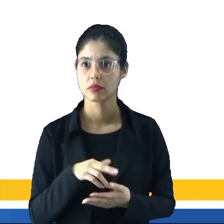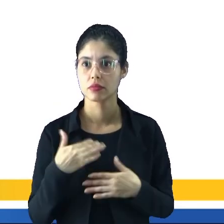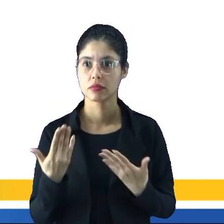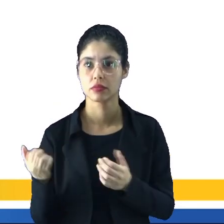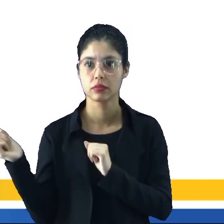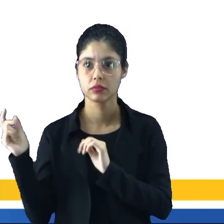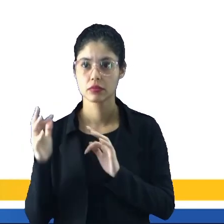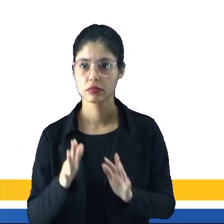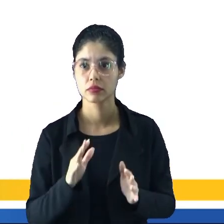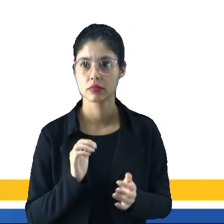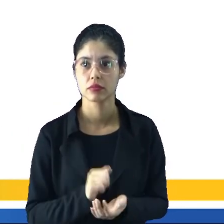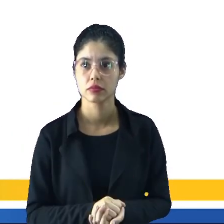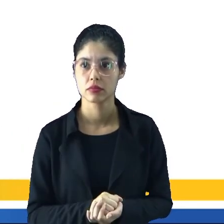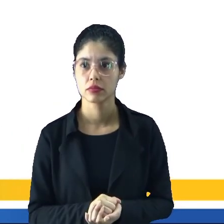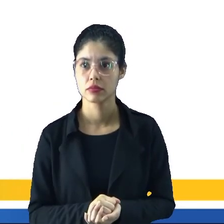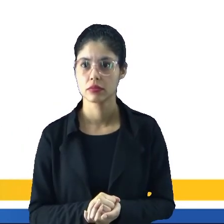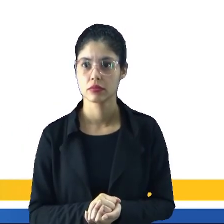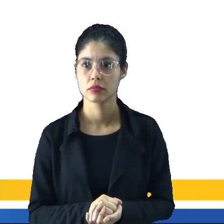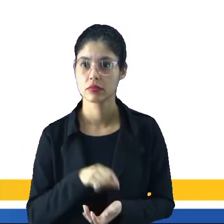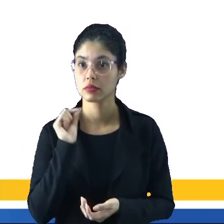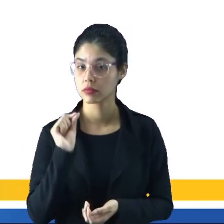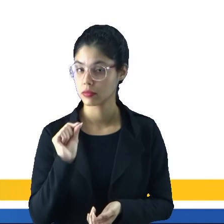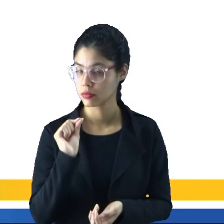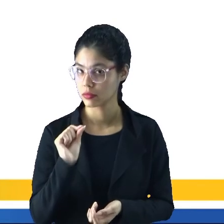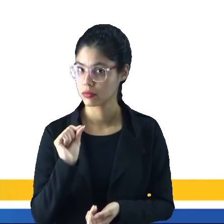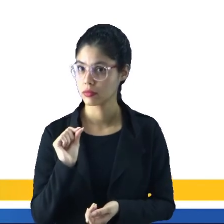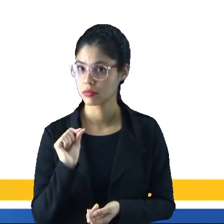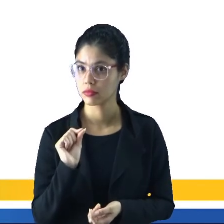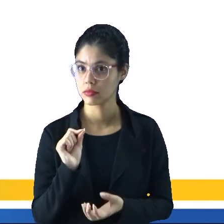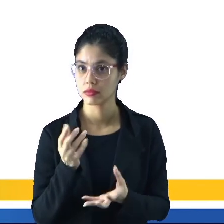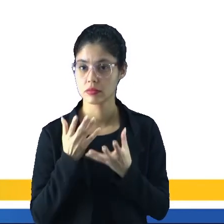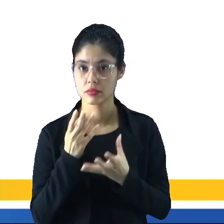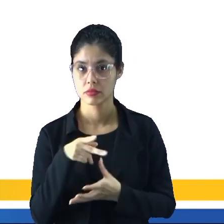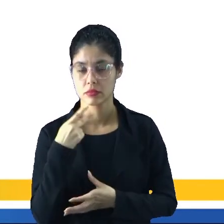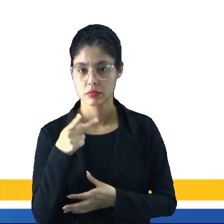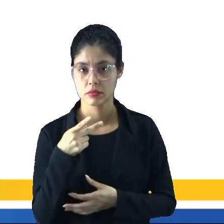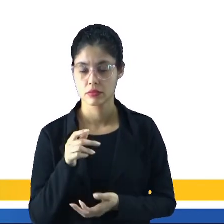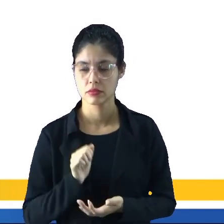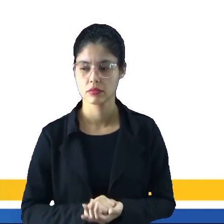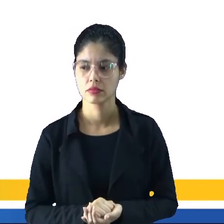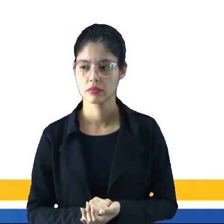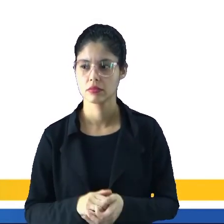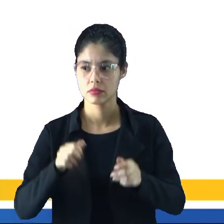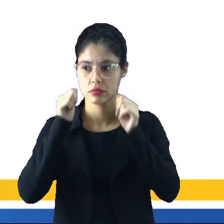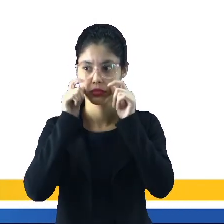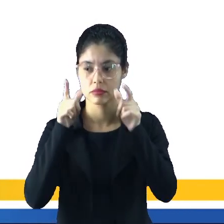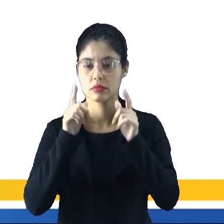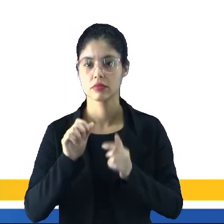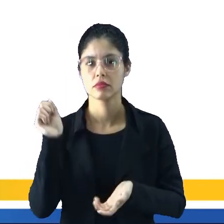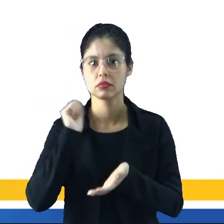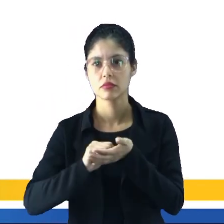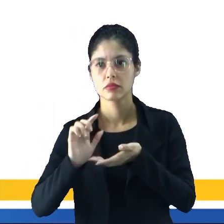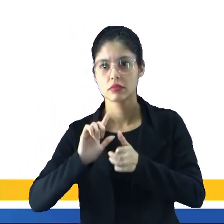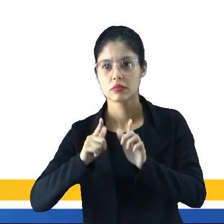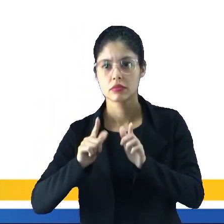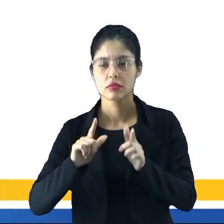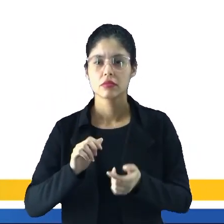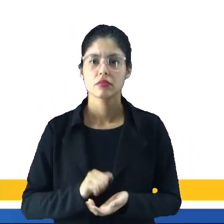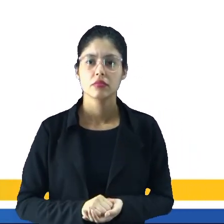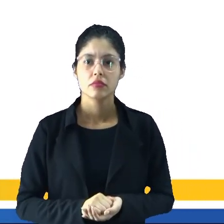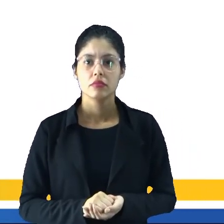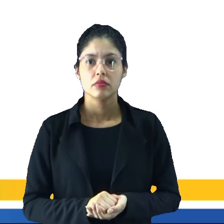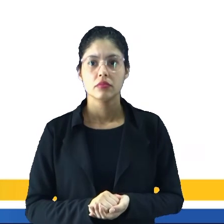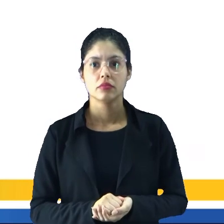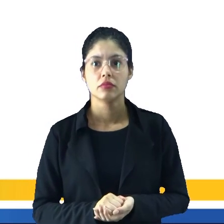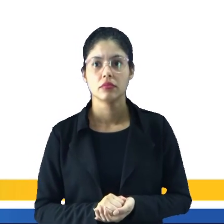desses tumultos, o que o David Cameron, ele alertou? Quais foram as palavras de alerta